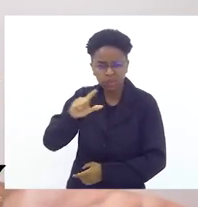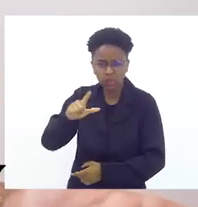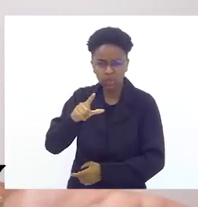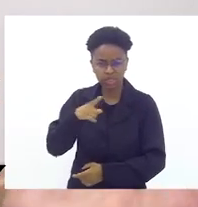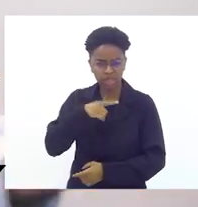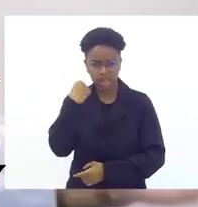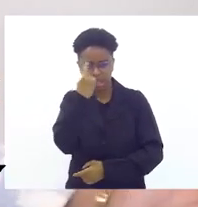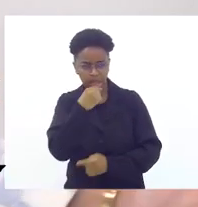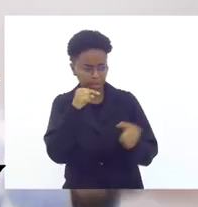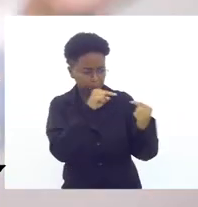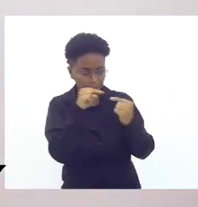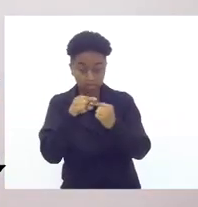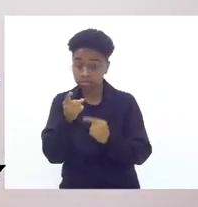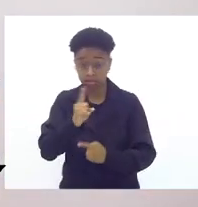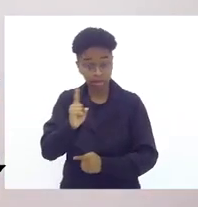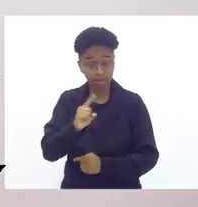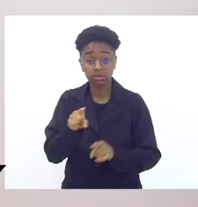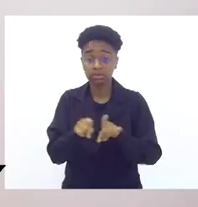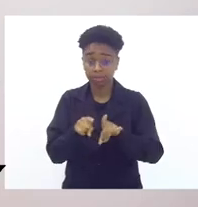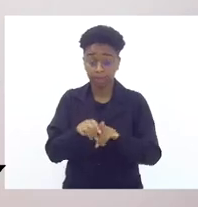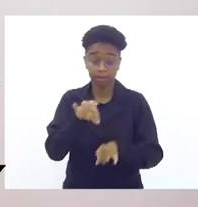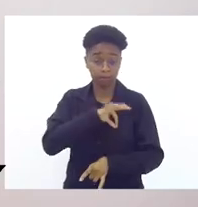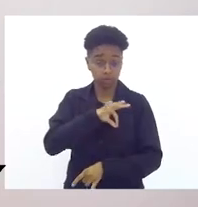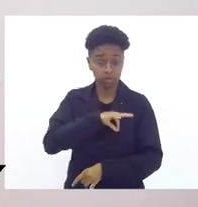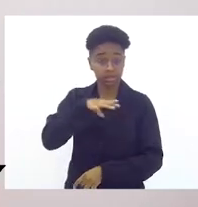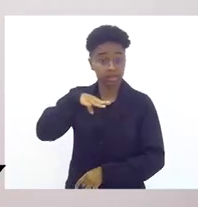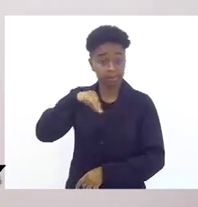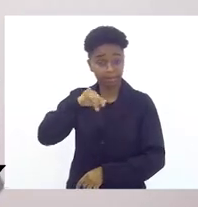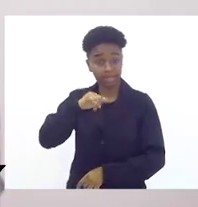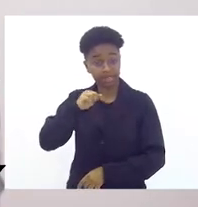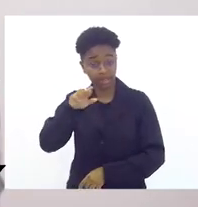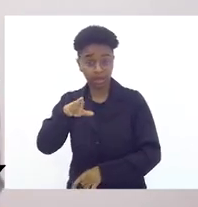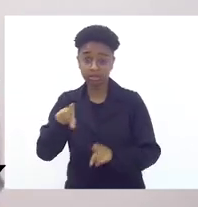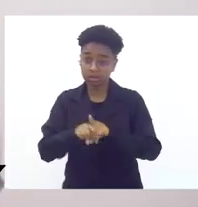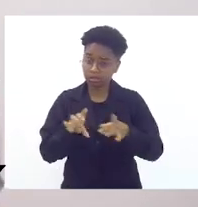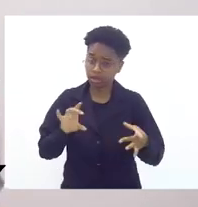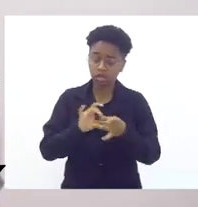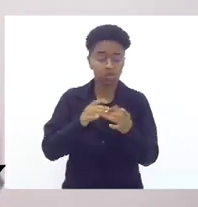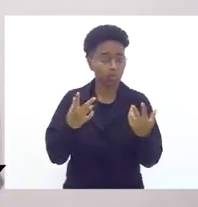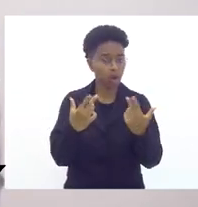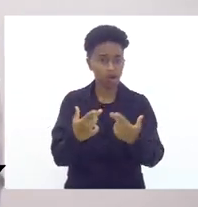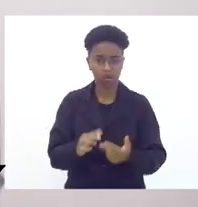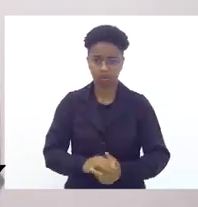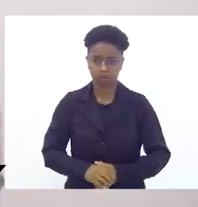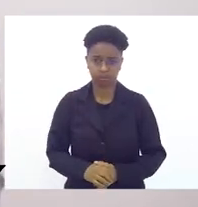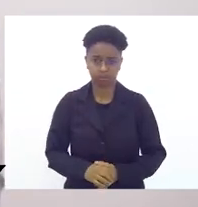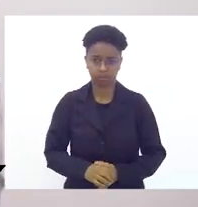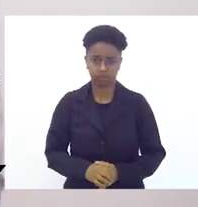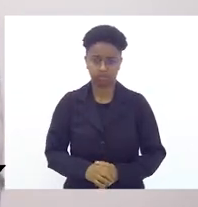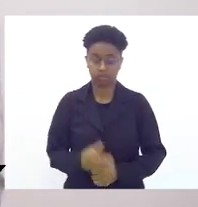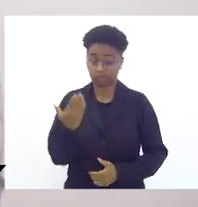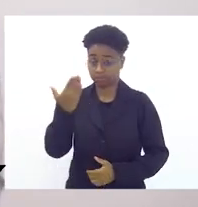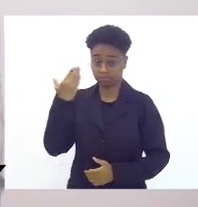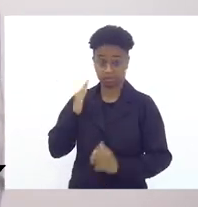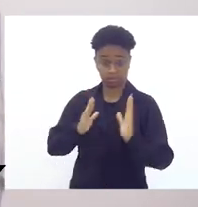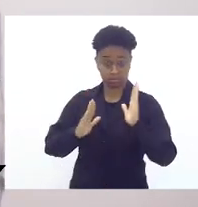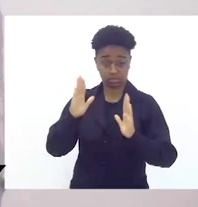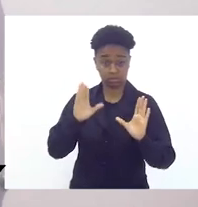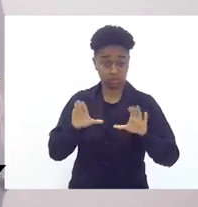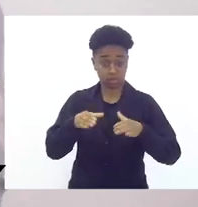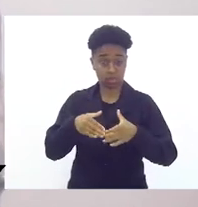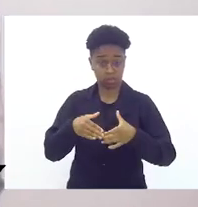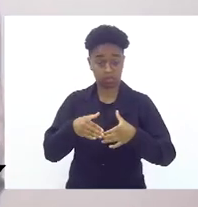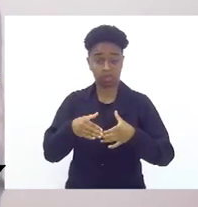fotográfico a polícia militar tem um papel integrante nisso a época na comissão de direitos humanas a gente viu